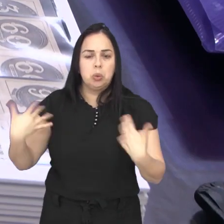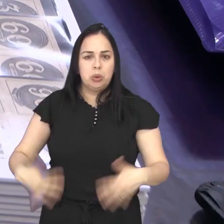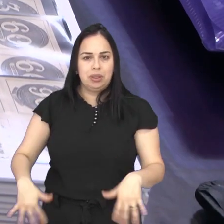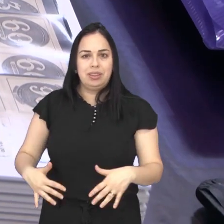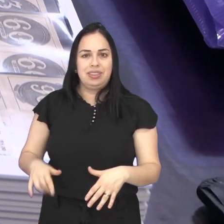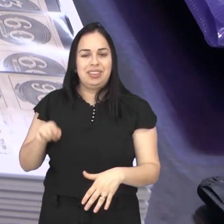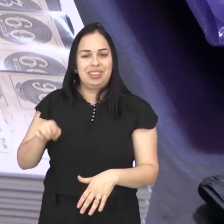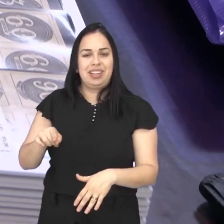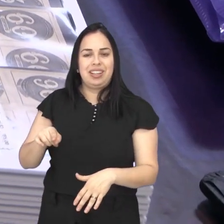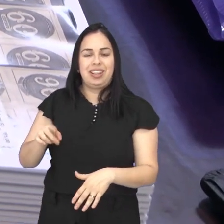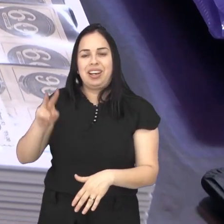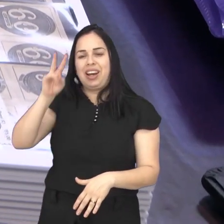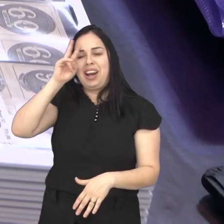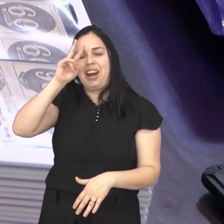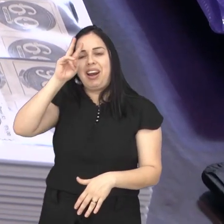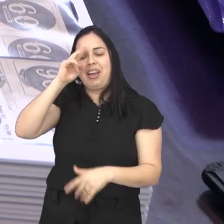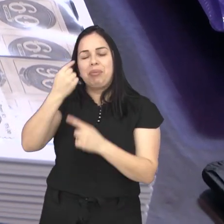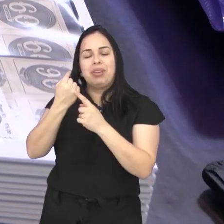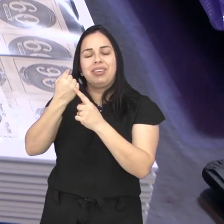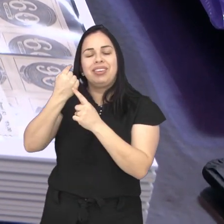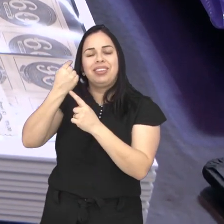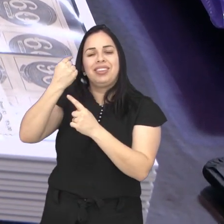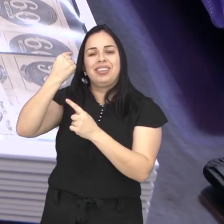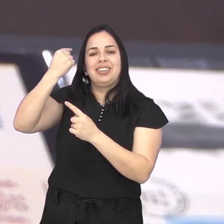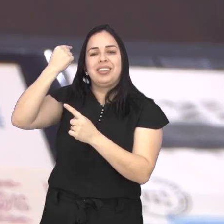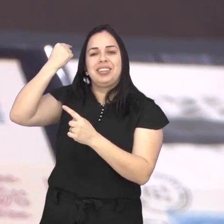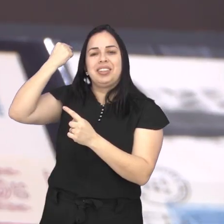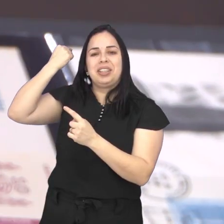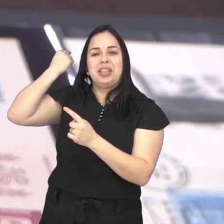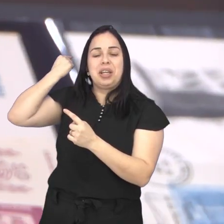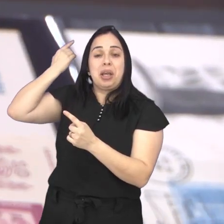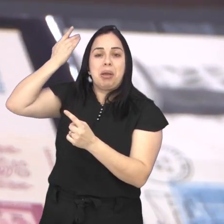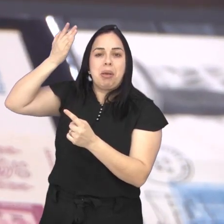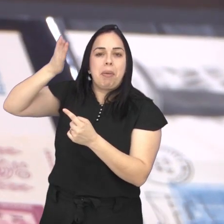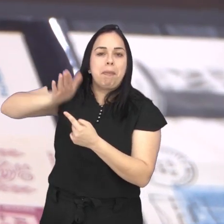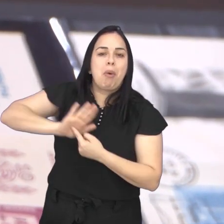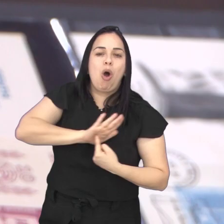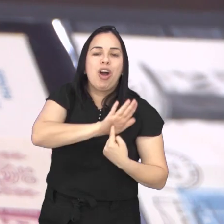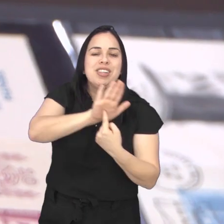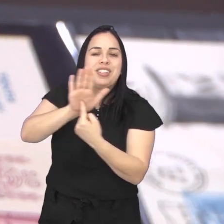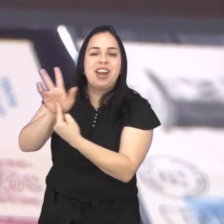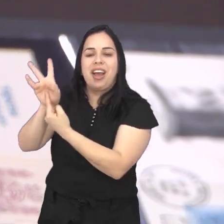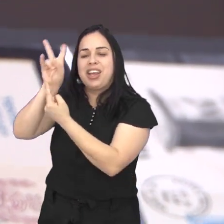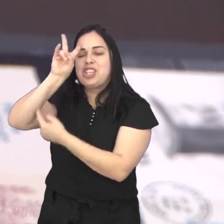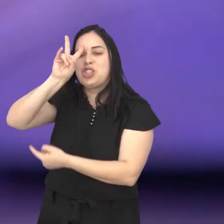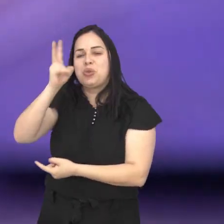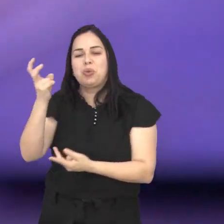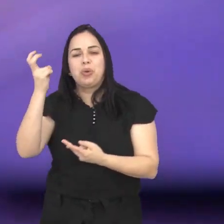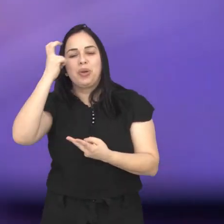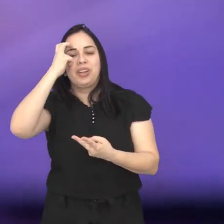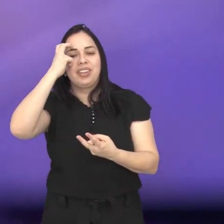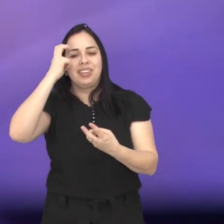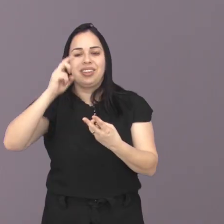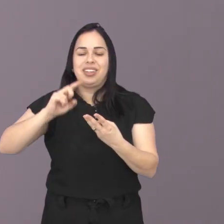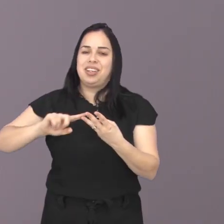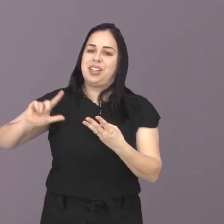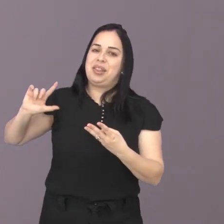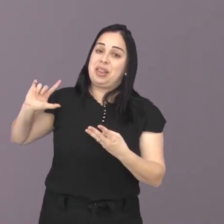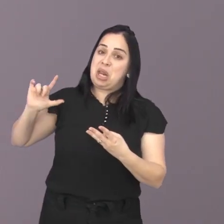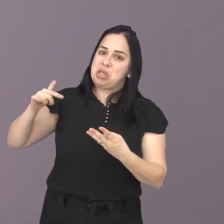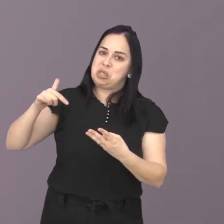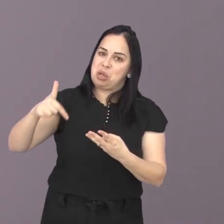são guardiões do tempo, pequenas janelas que mostram ao mundo grandes histórias, culturas